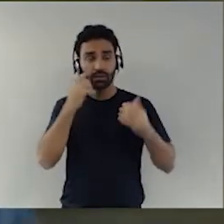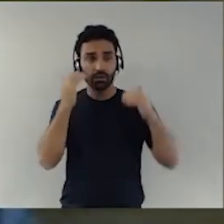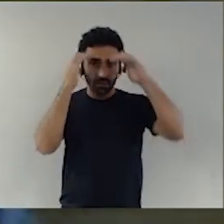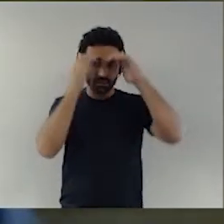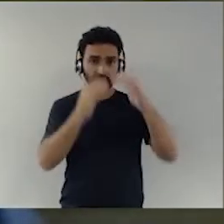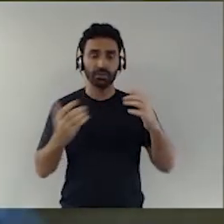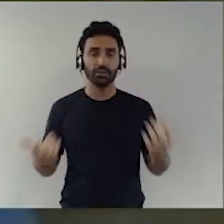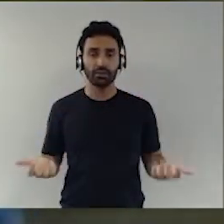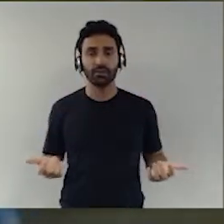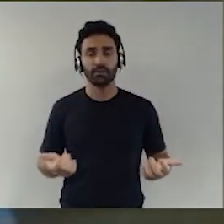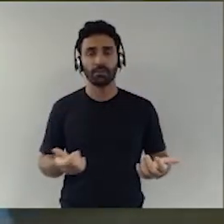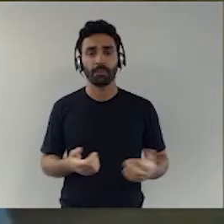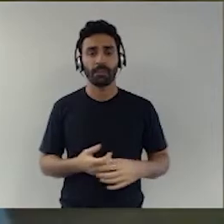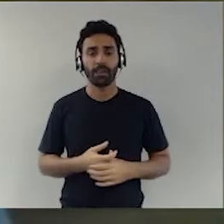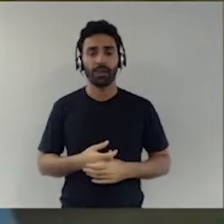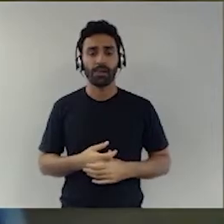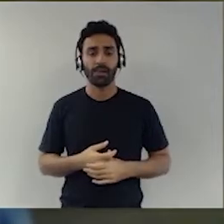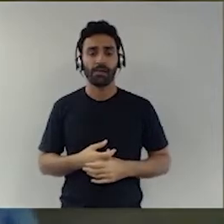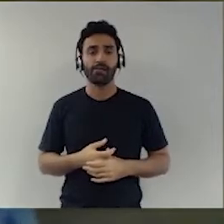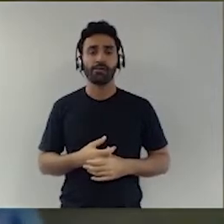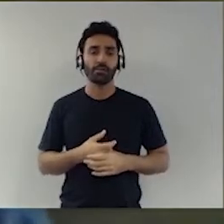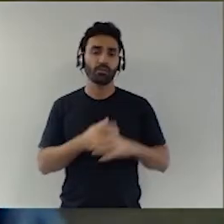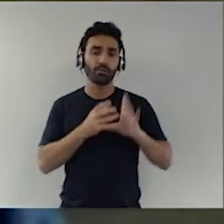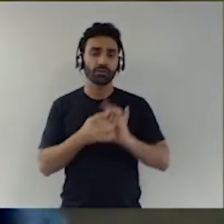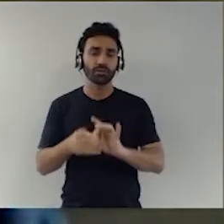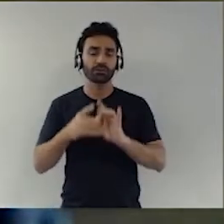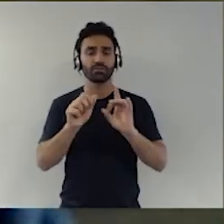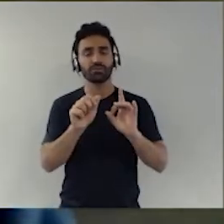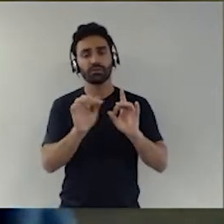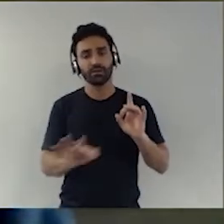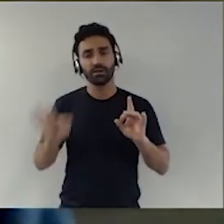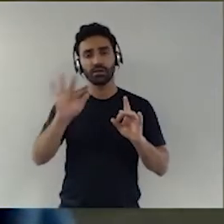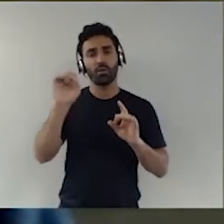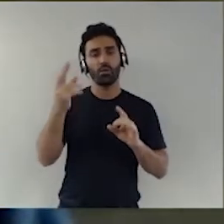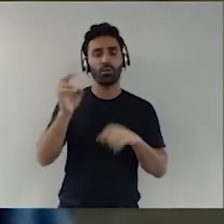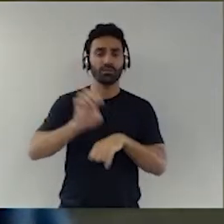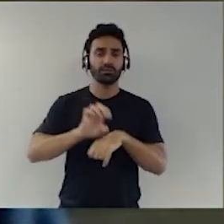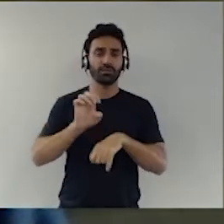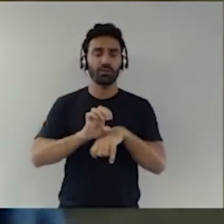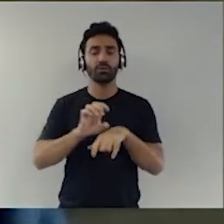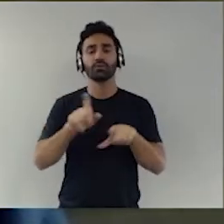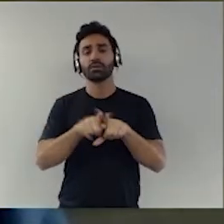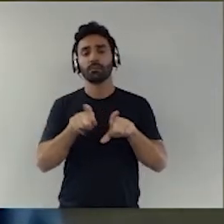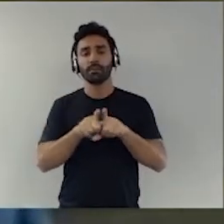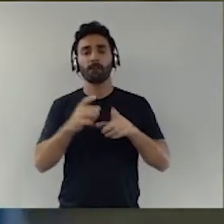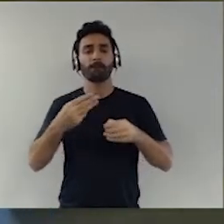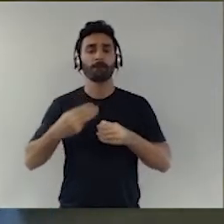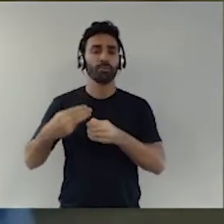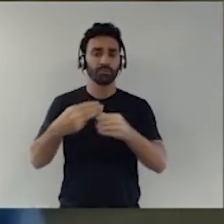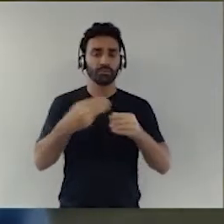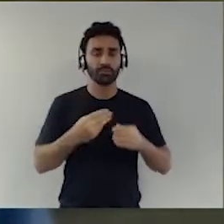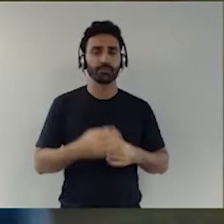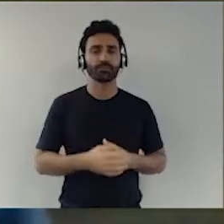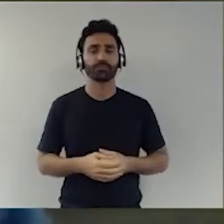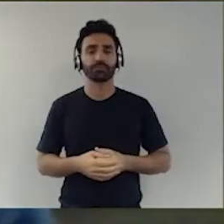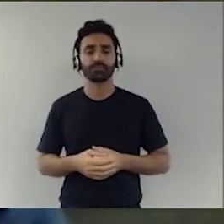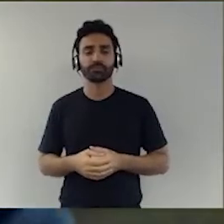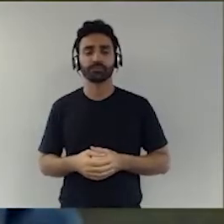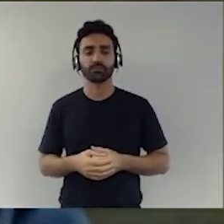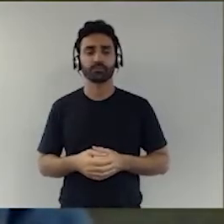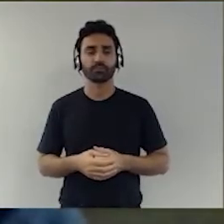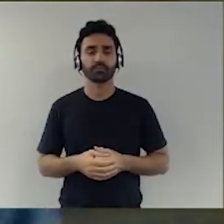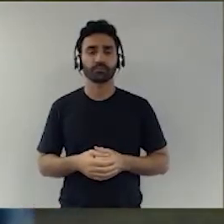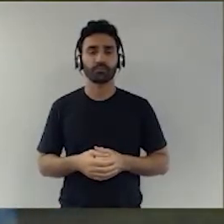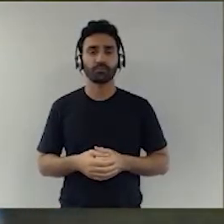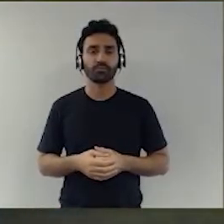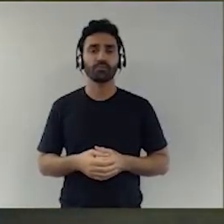medida de nível federal ou de nível estadual e municipal. Agora, eu também, seguindo a